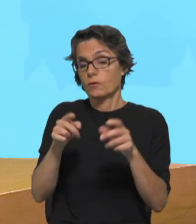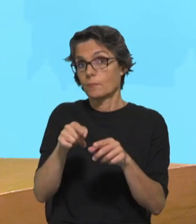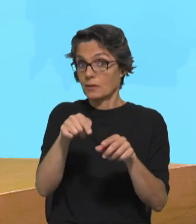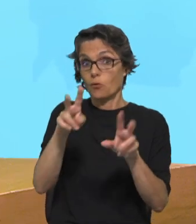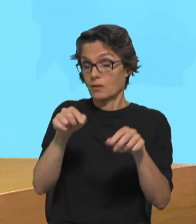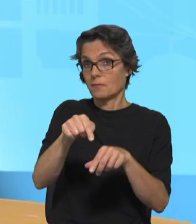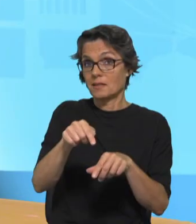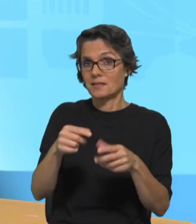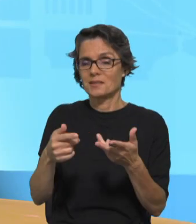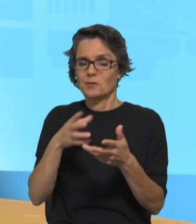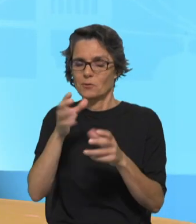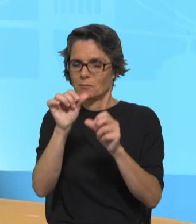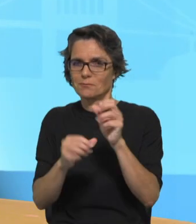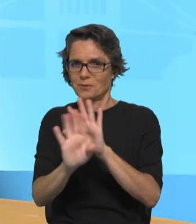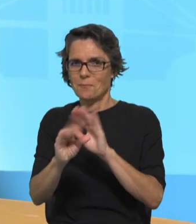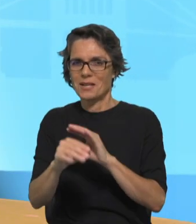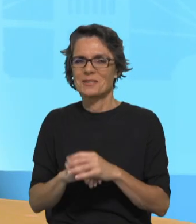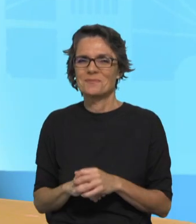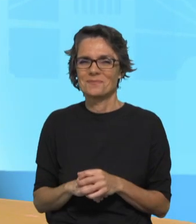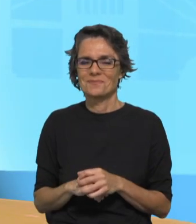este. Pronto, ok.